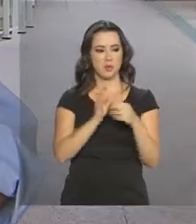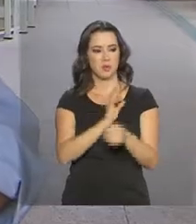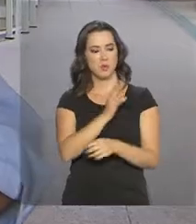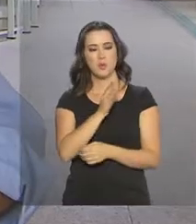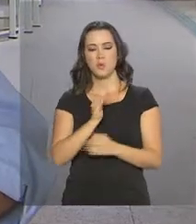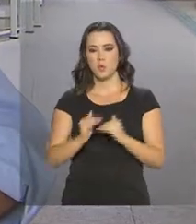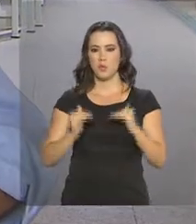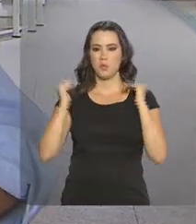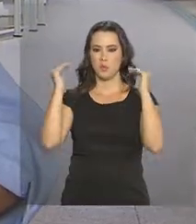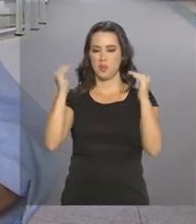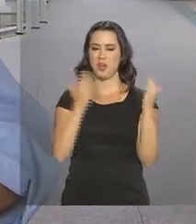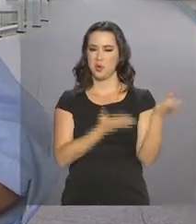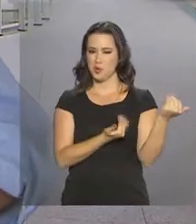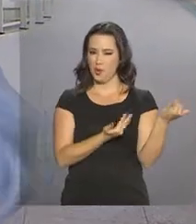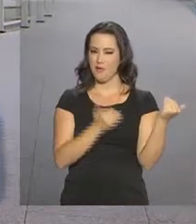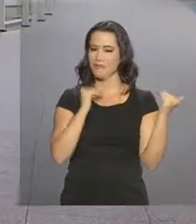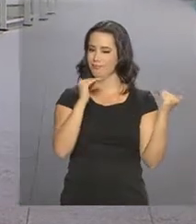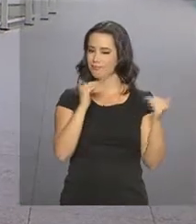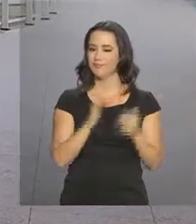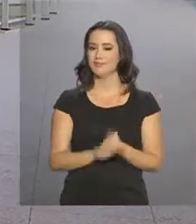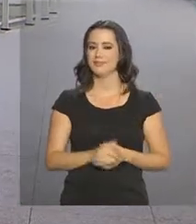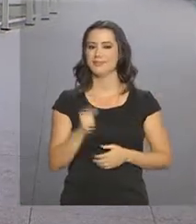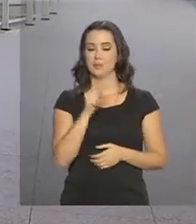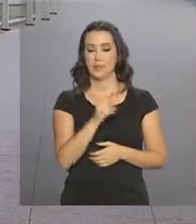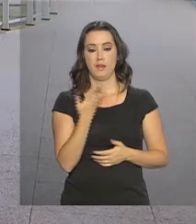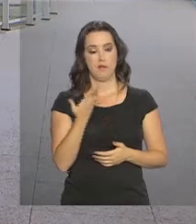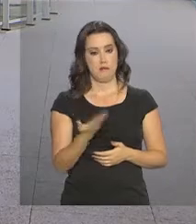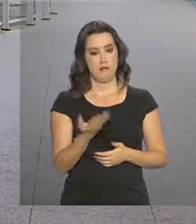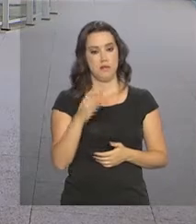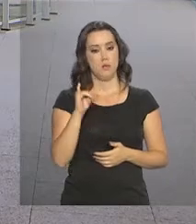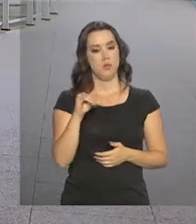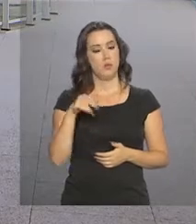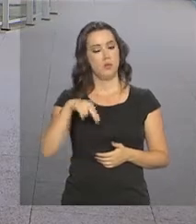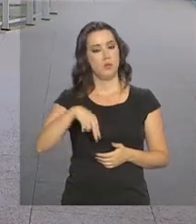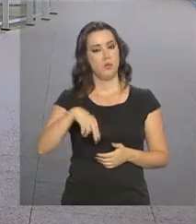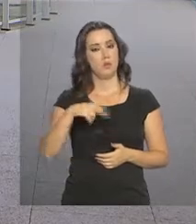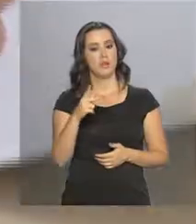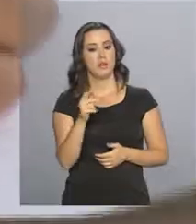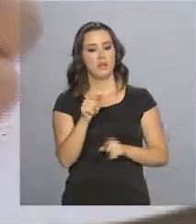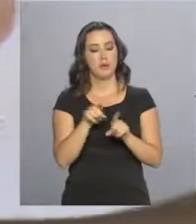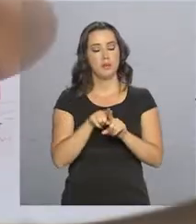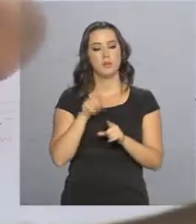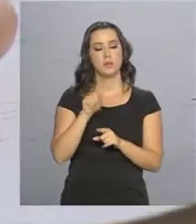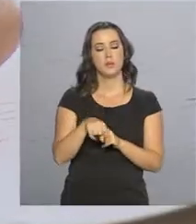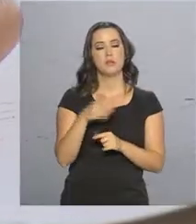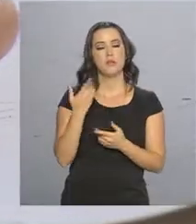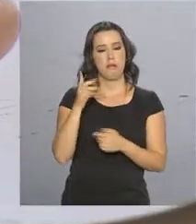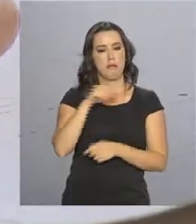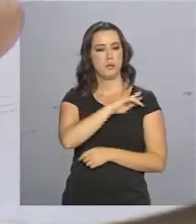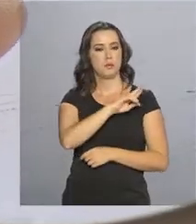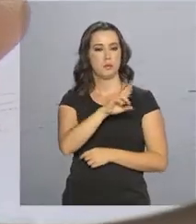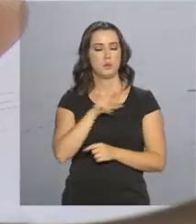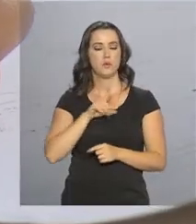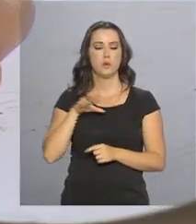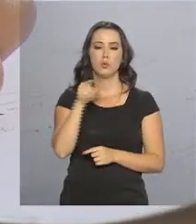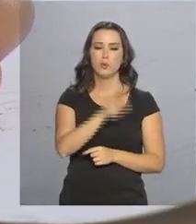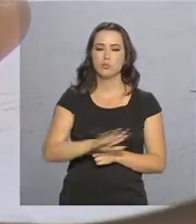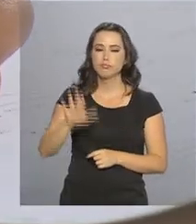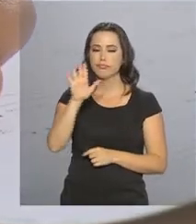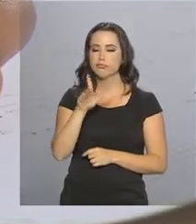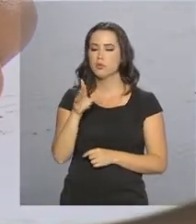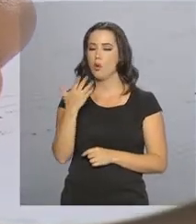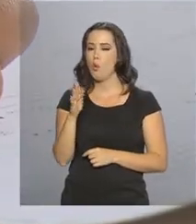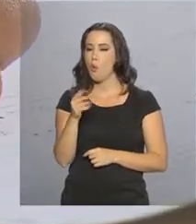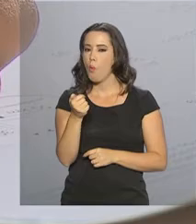inpa instituto de matemática pura e aplicada é o responsável pelas olimpíadas que ao todo conta com a participação de